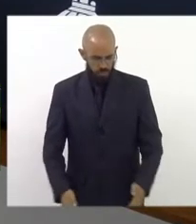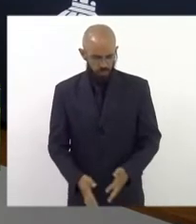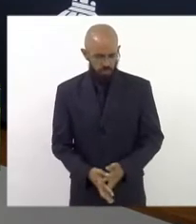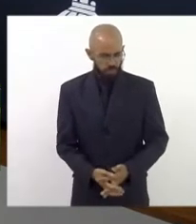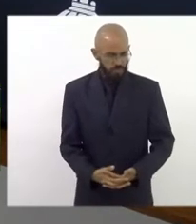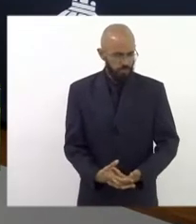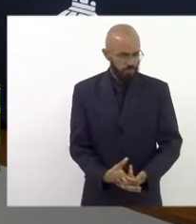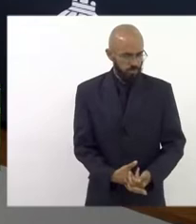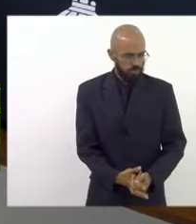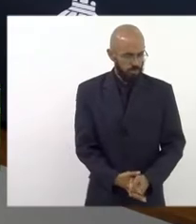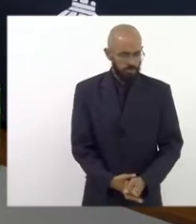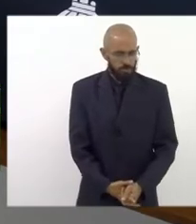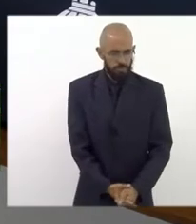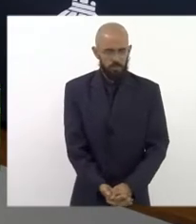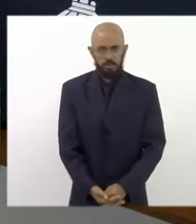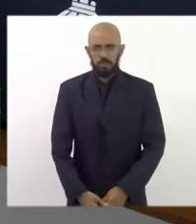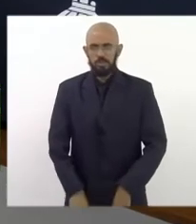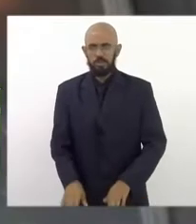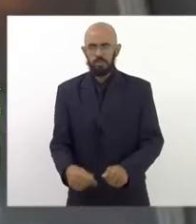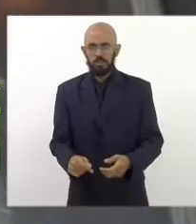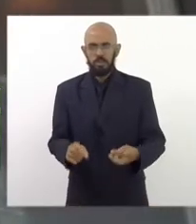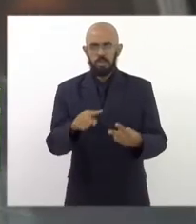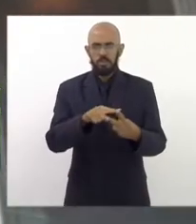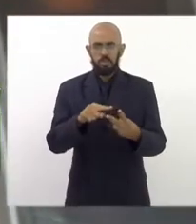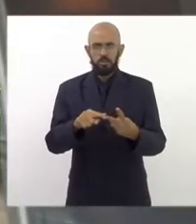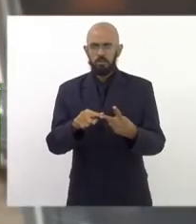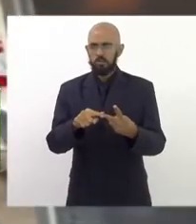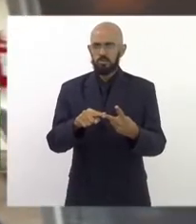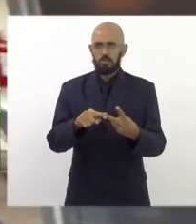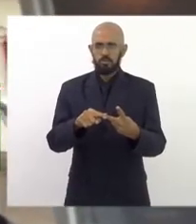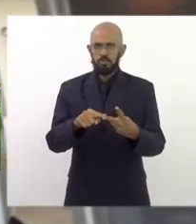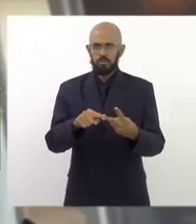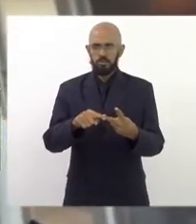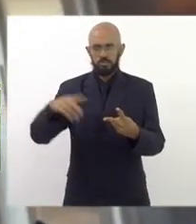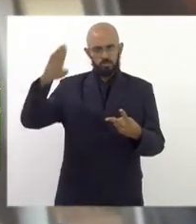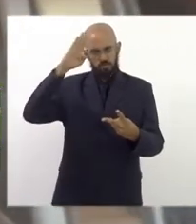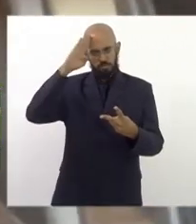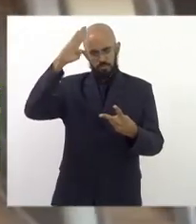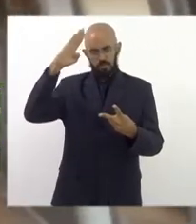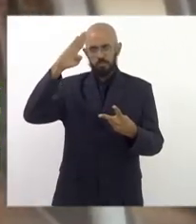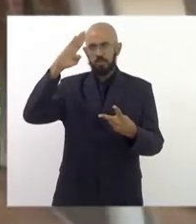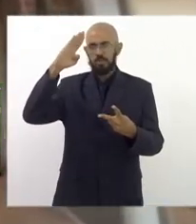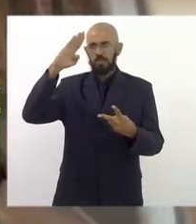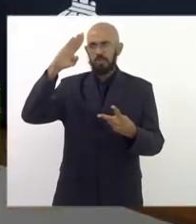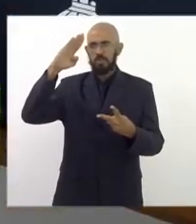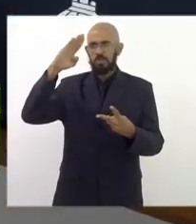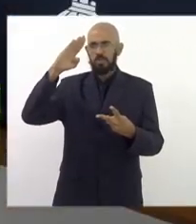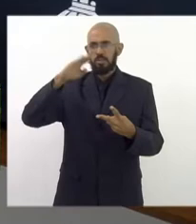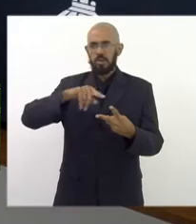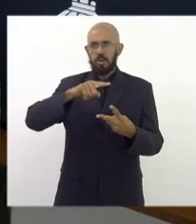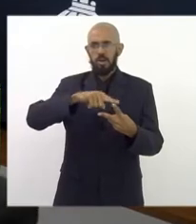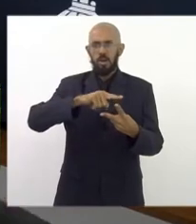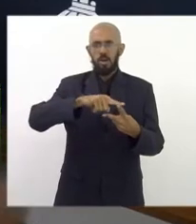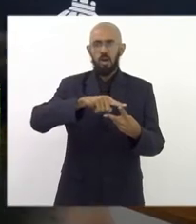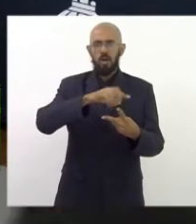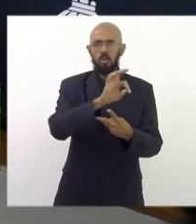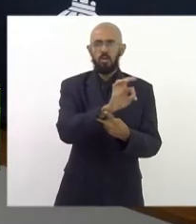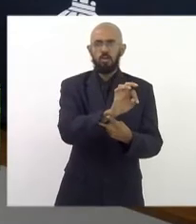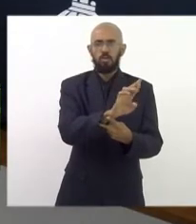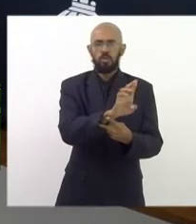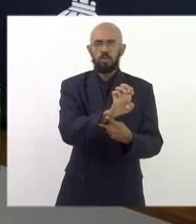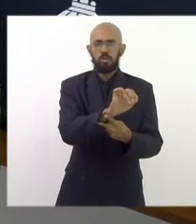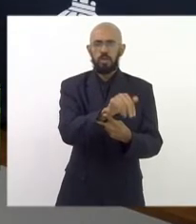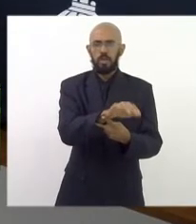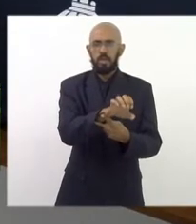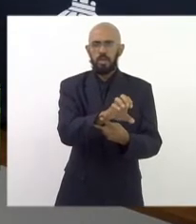a dois pontos, né, que é o teto de gastos e o triênio, mas esses dois pontos não